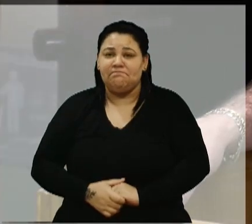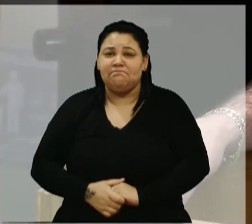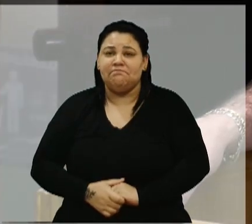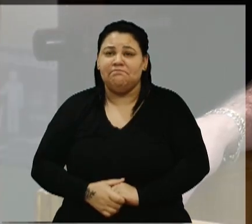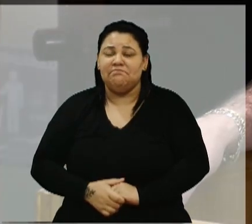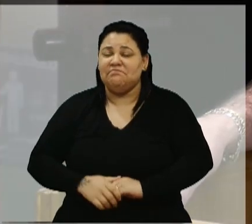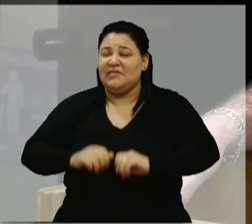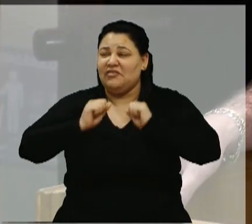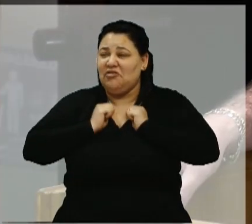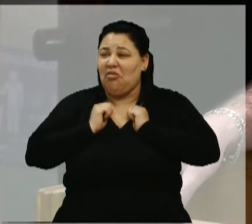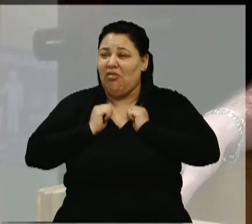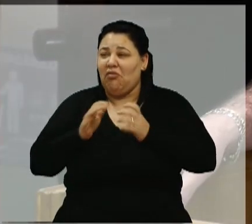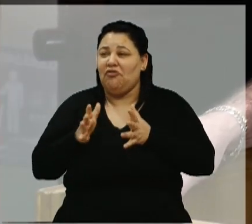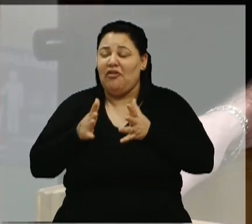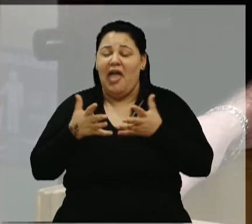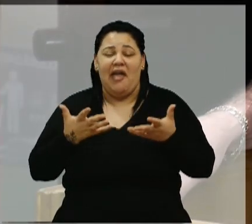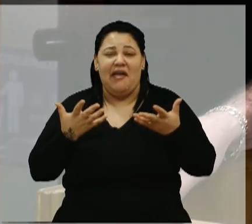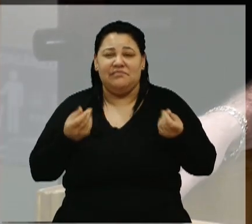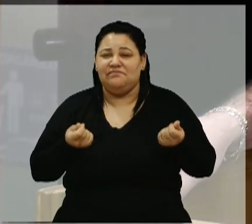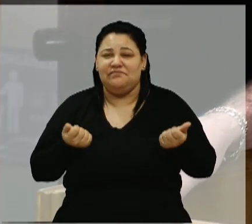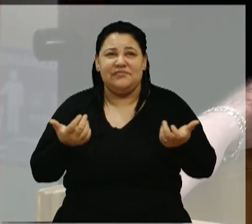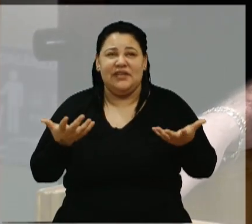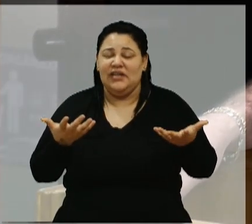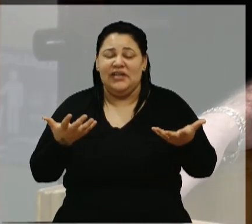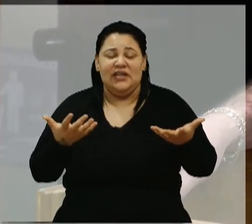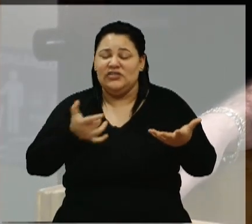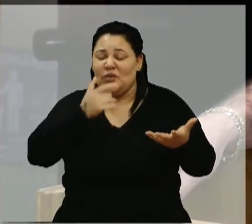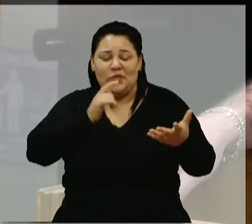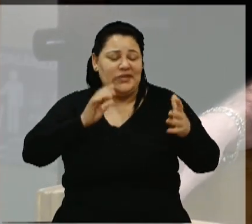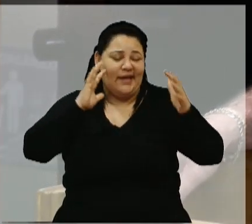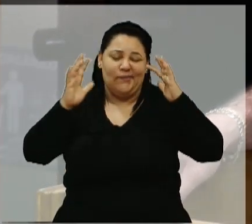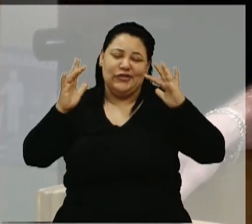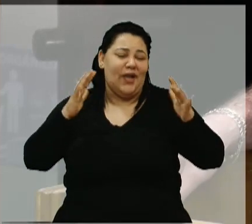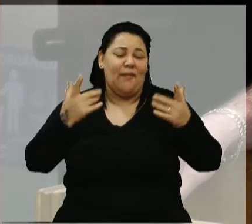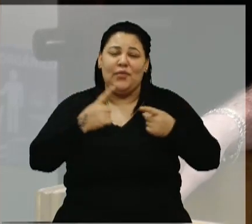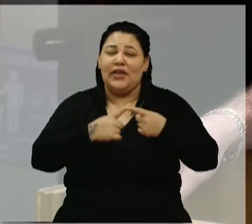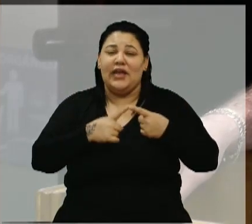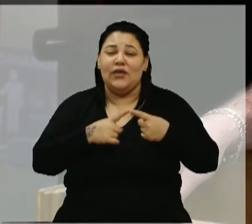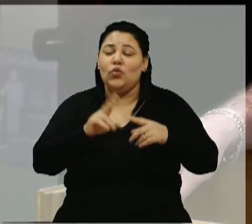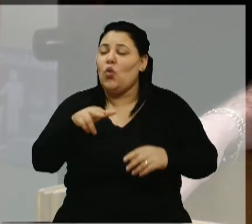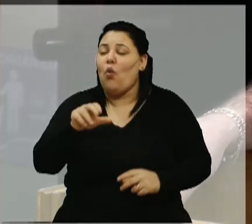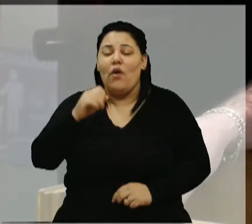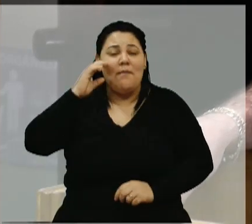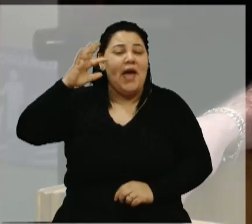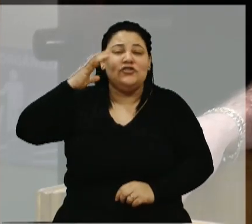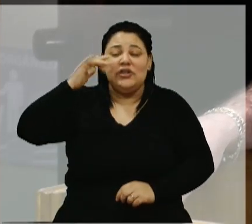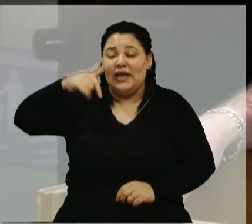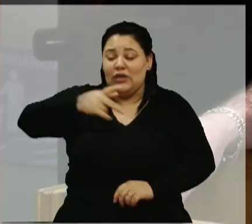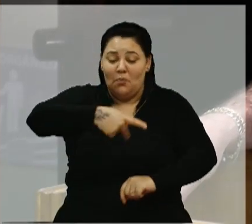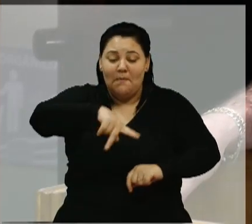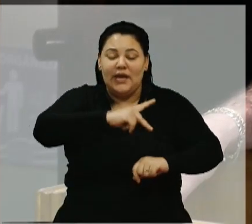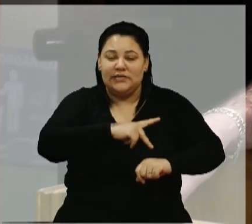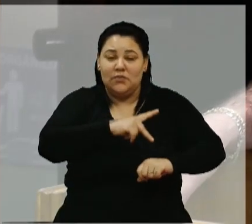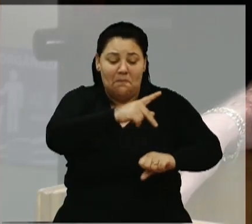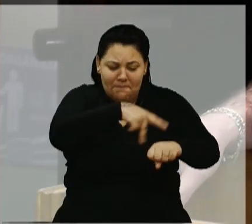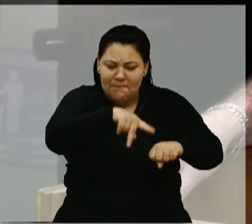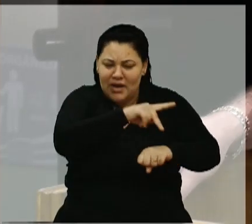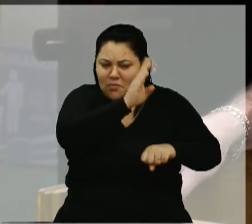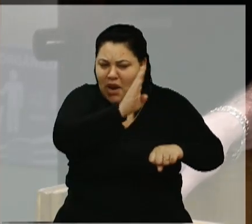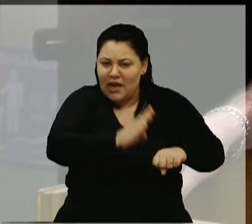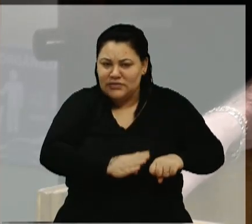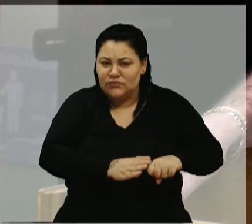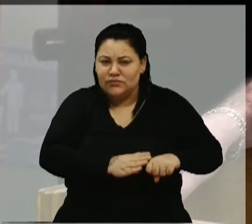é de uma maneira inimaginável. Nós jamais pensávamos que no nosso país, num país